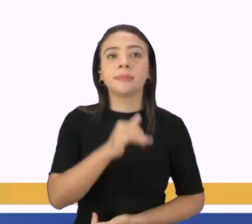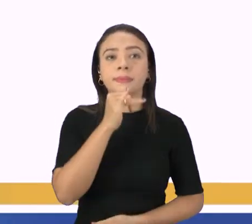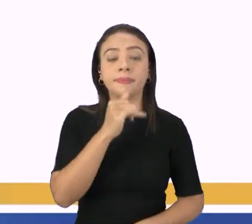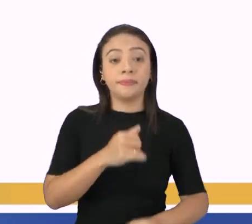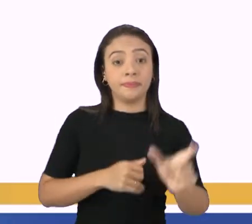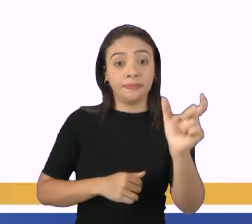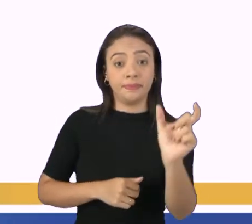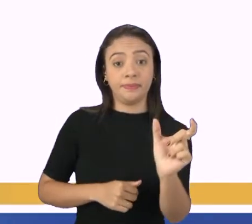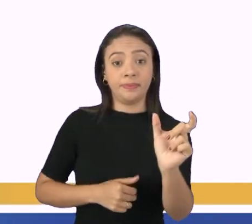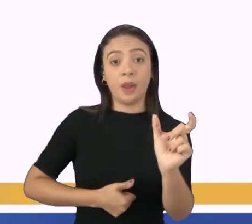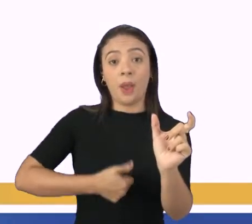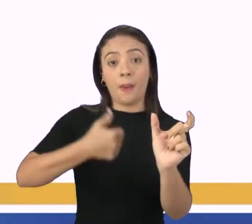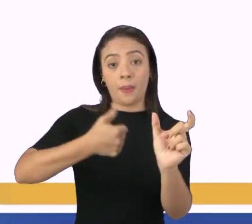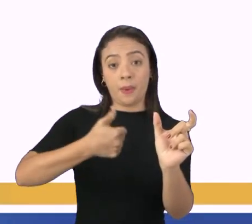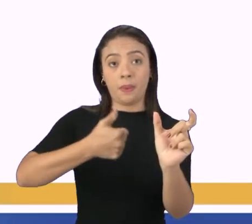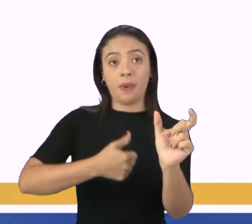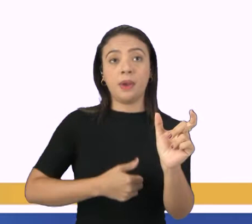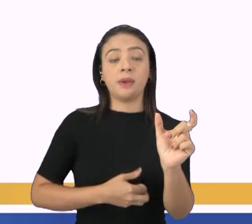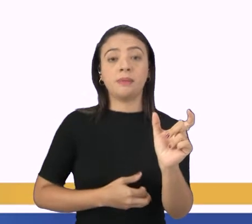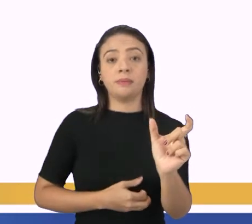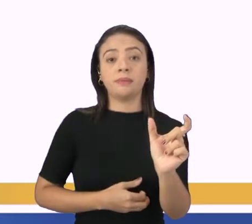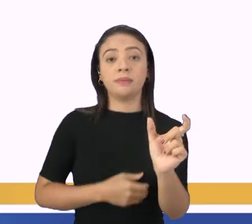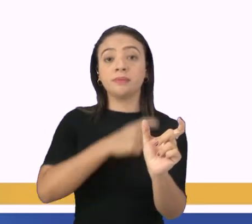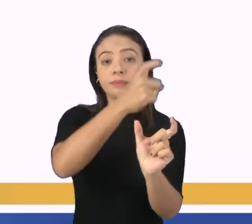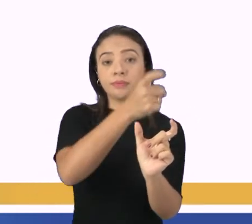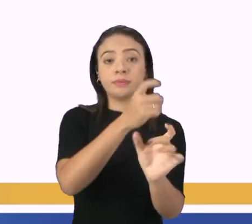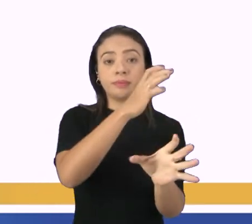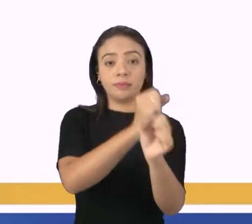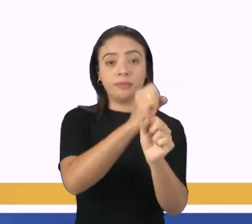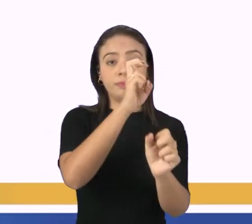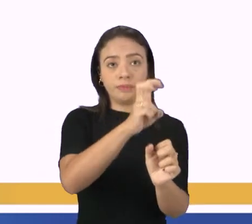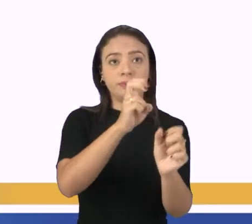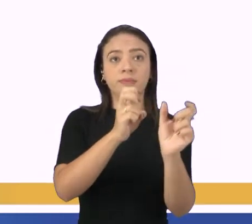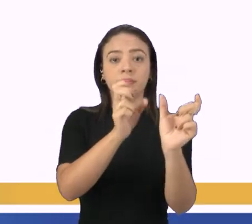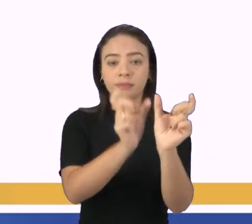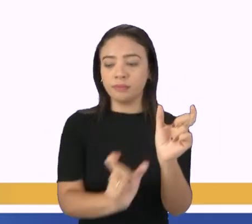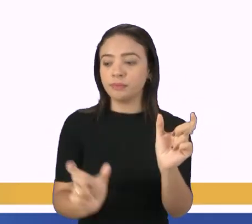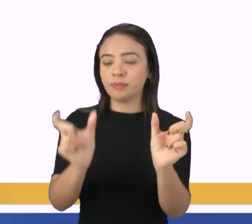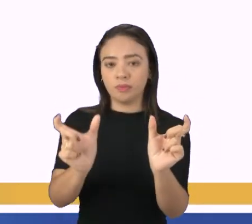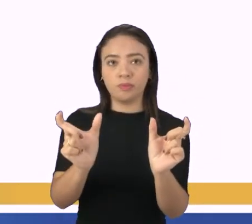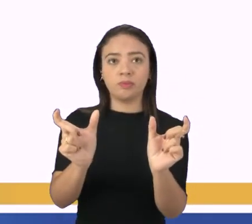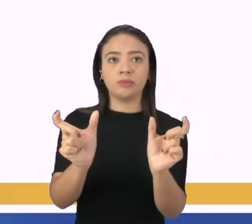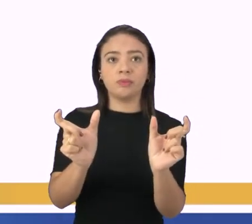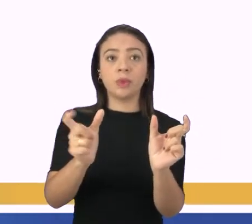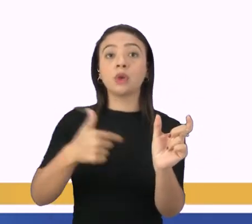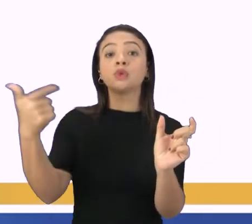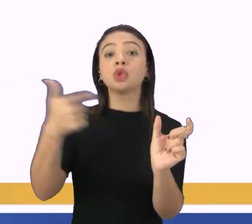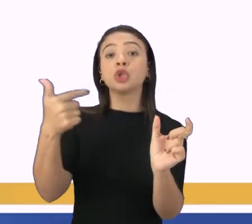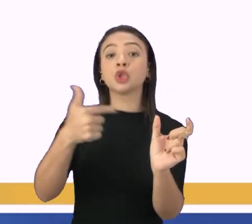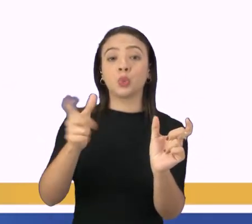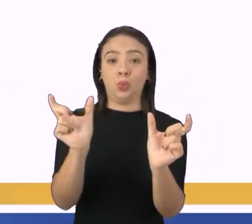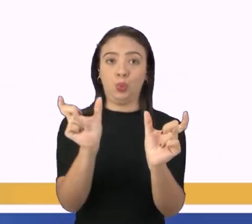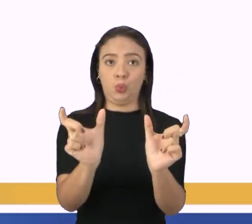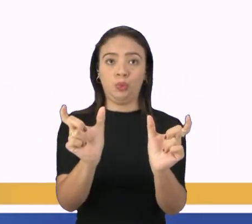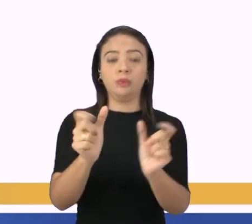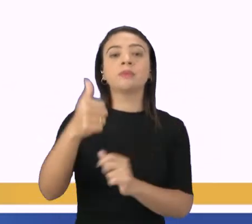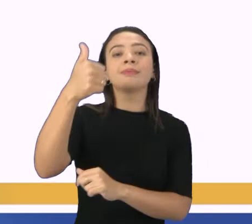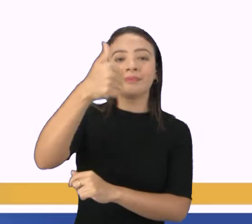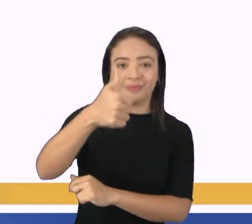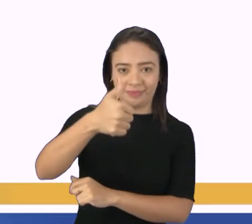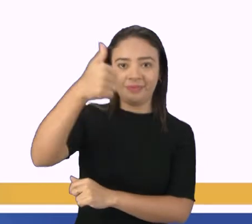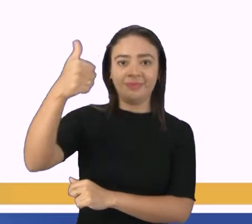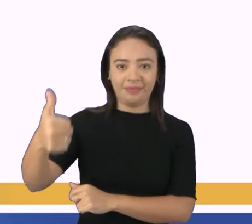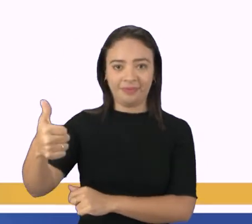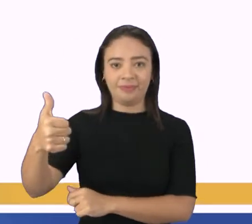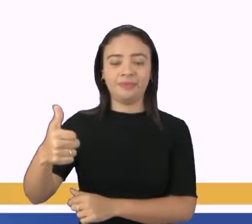tenho aí x mais 5, que é o meu primeiro membro, e o 11, que é o